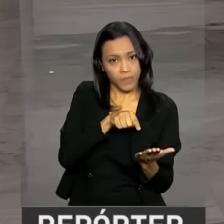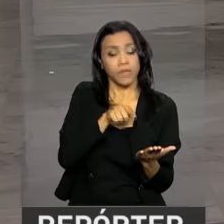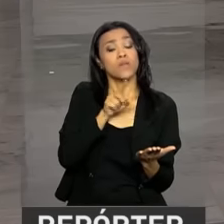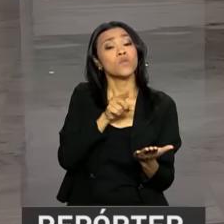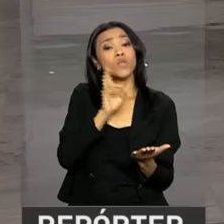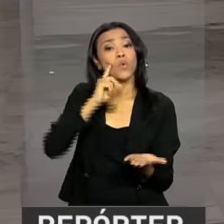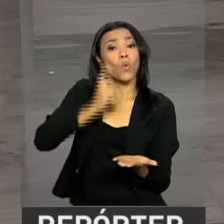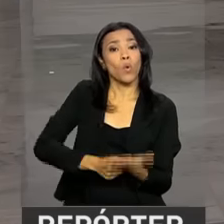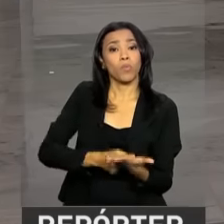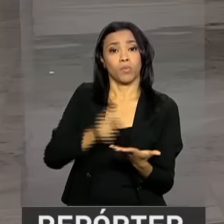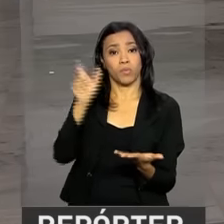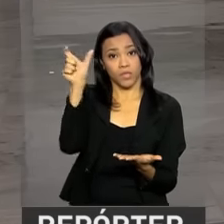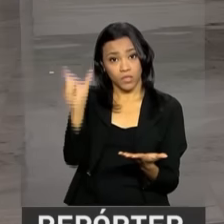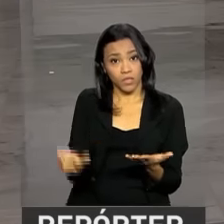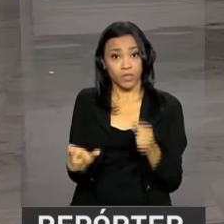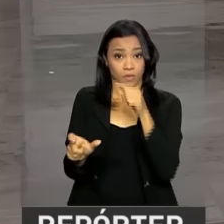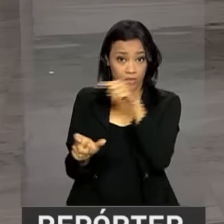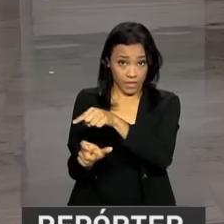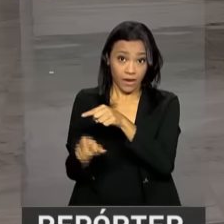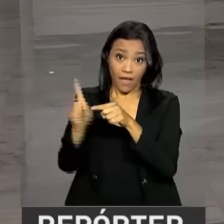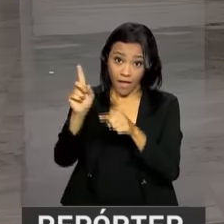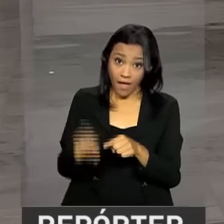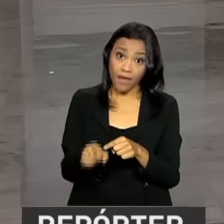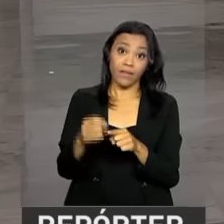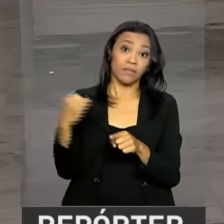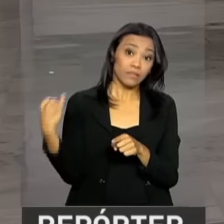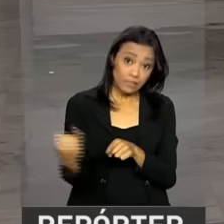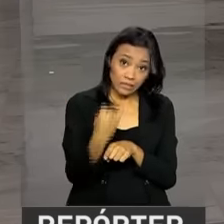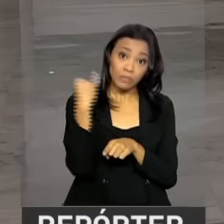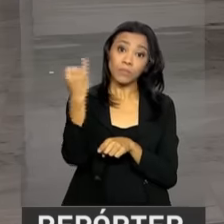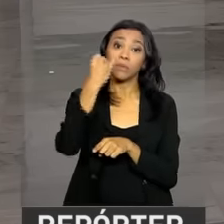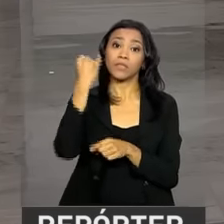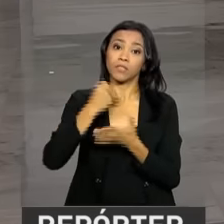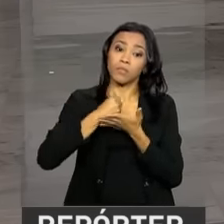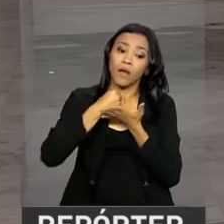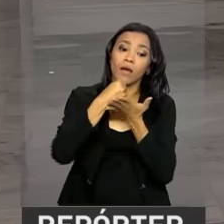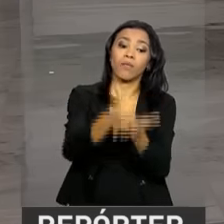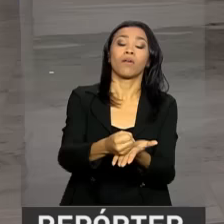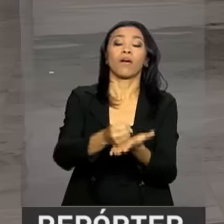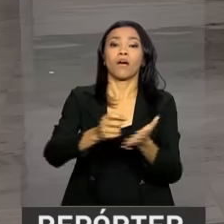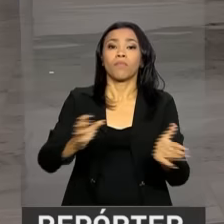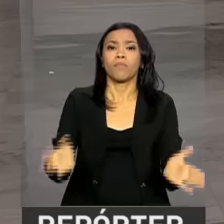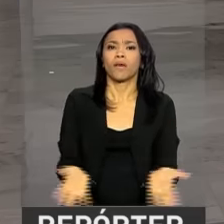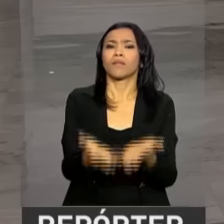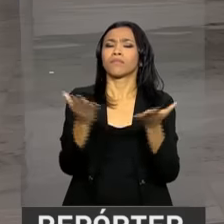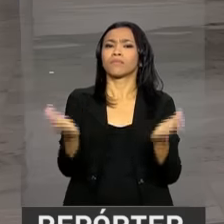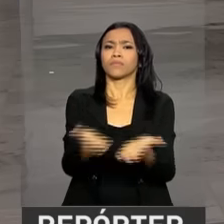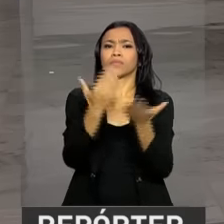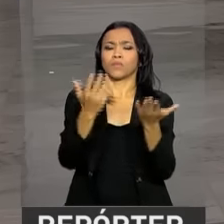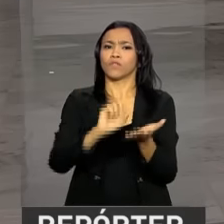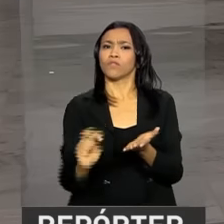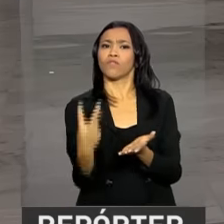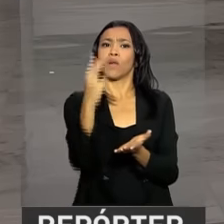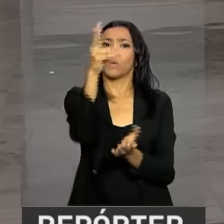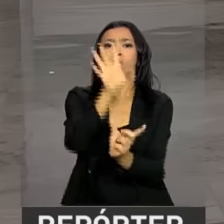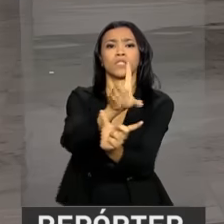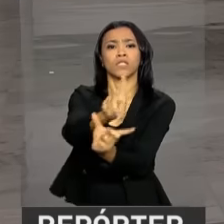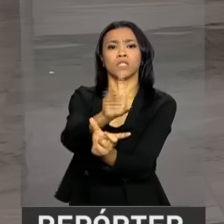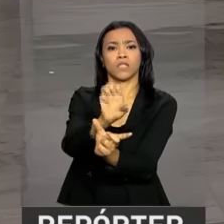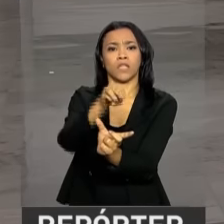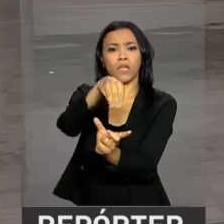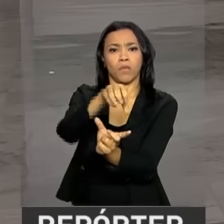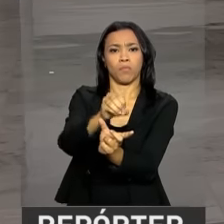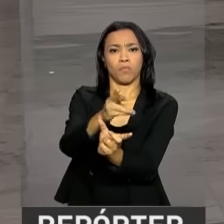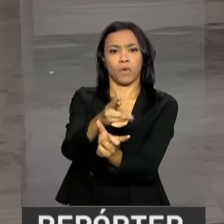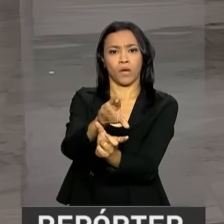de tor4 jardim com o cargo é vital para salvaguardar os valores Democráticos do Brasil tor4